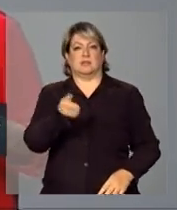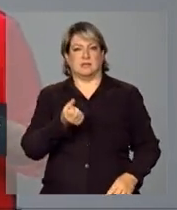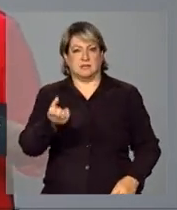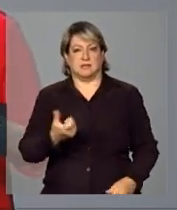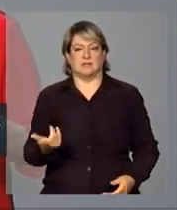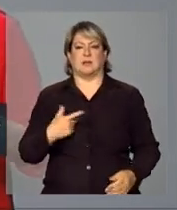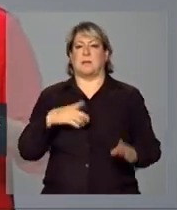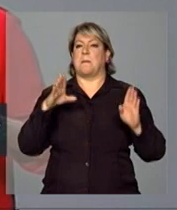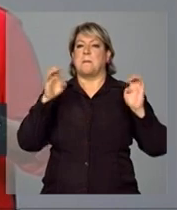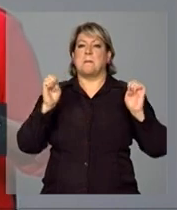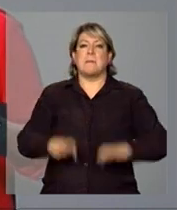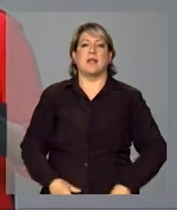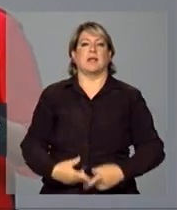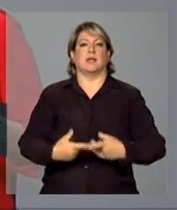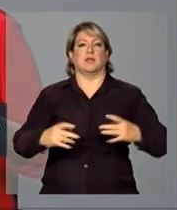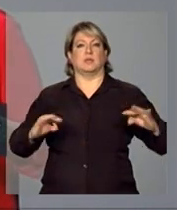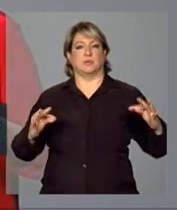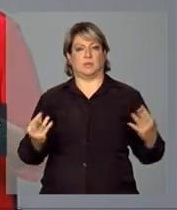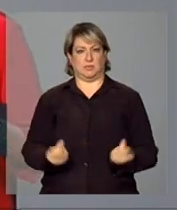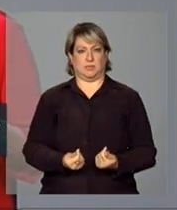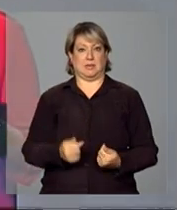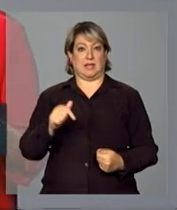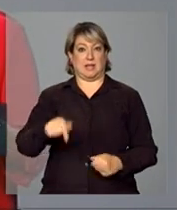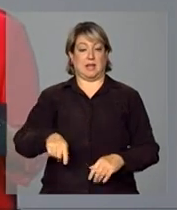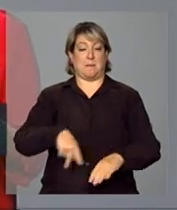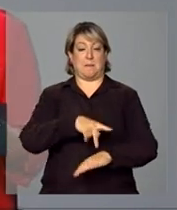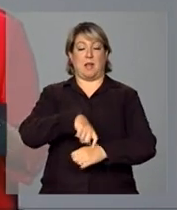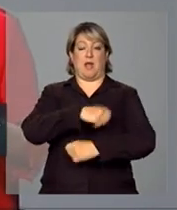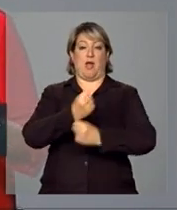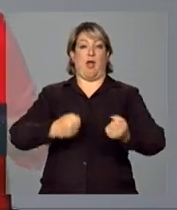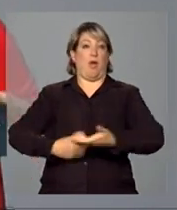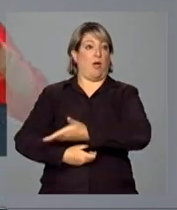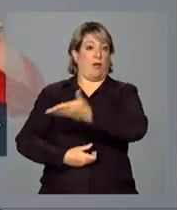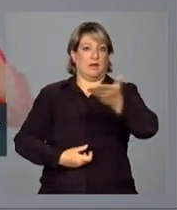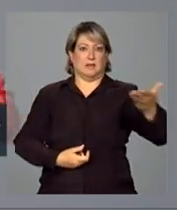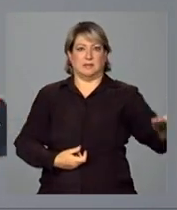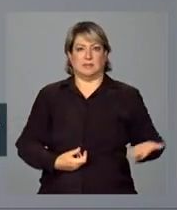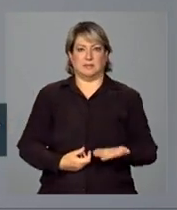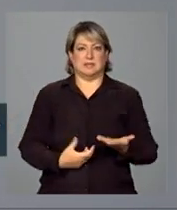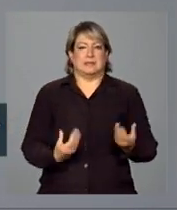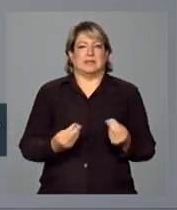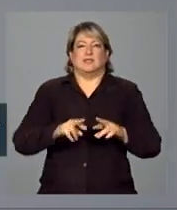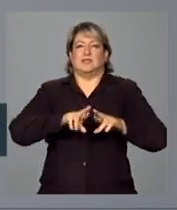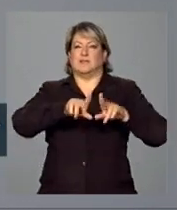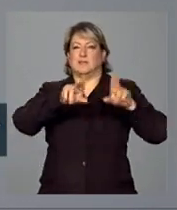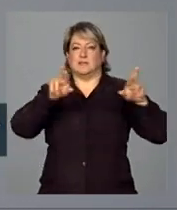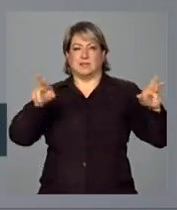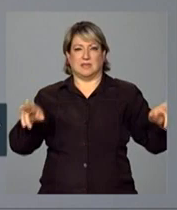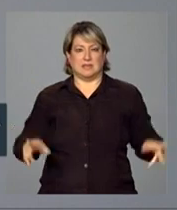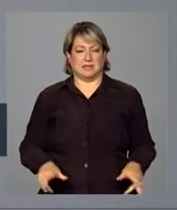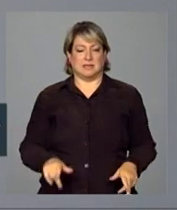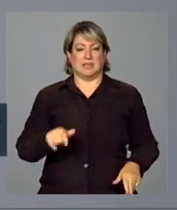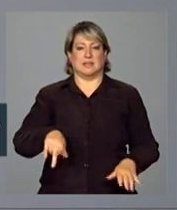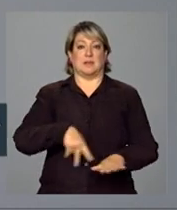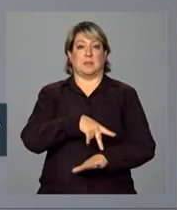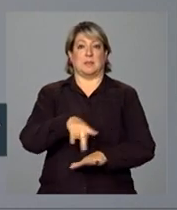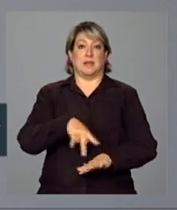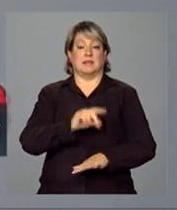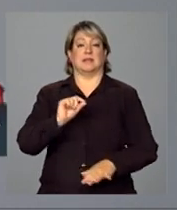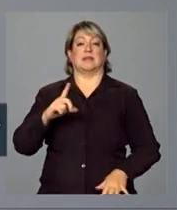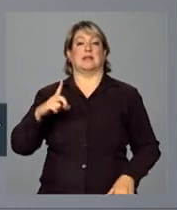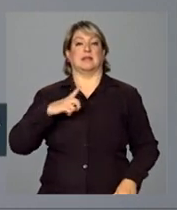da riqueza desse enorme país, desse país tão diverso, desse país que